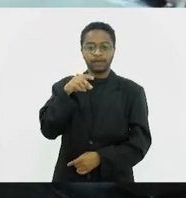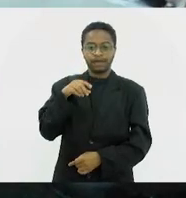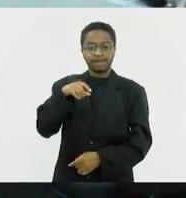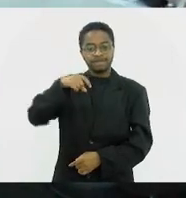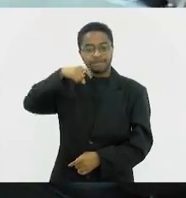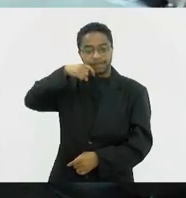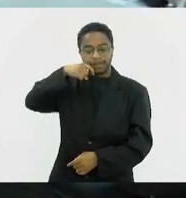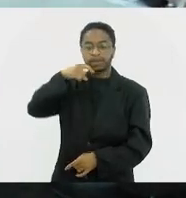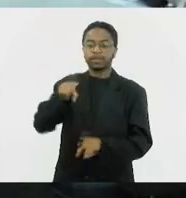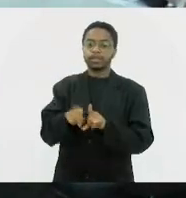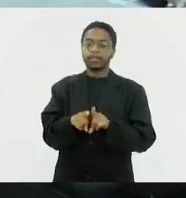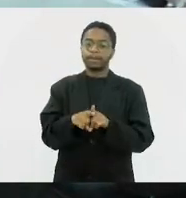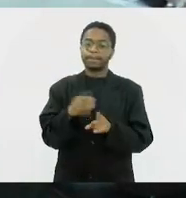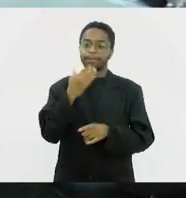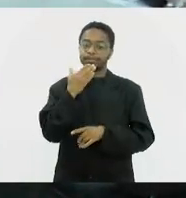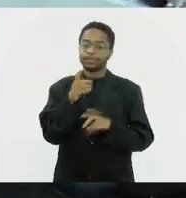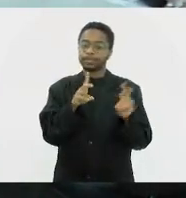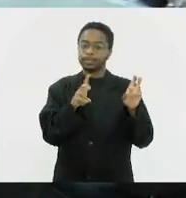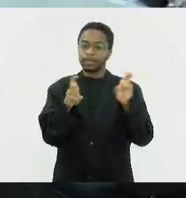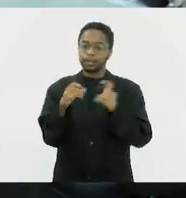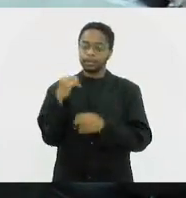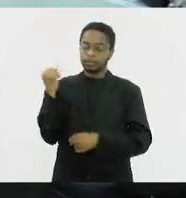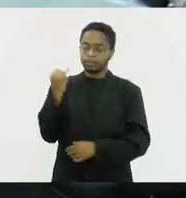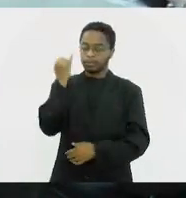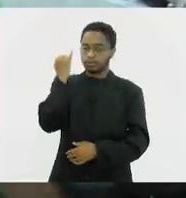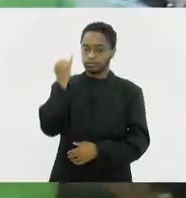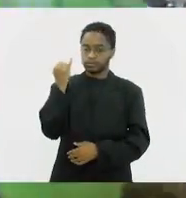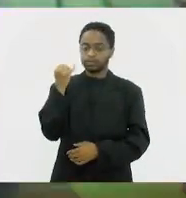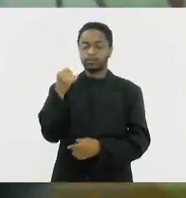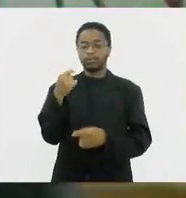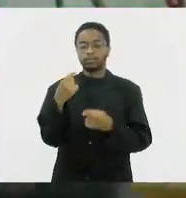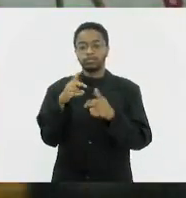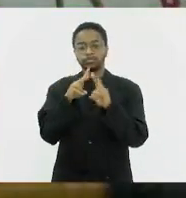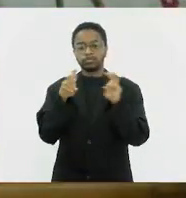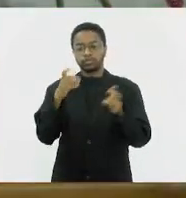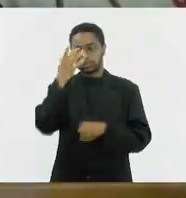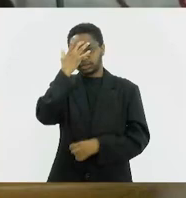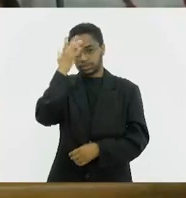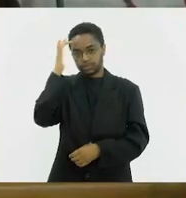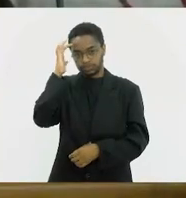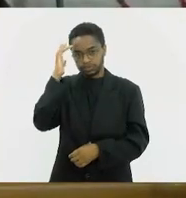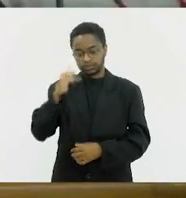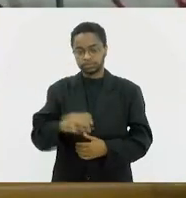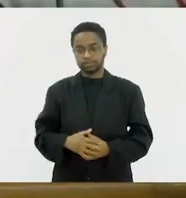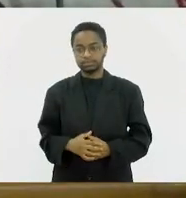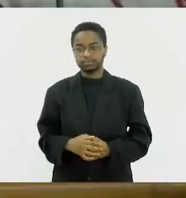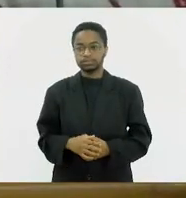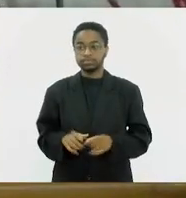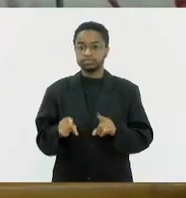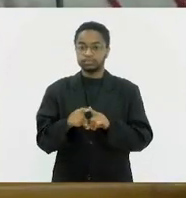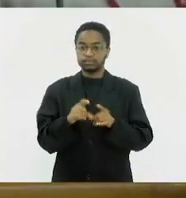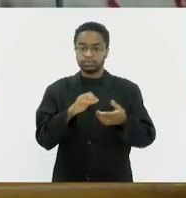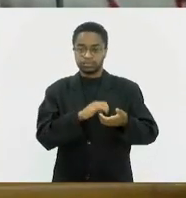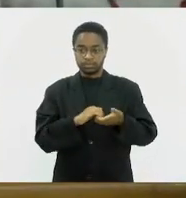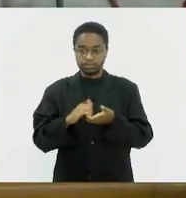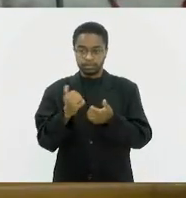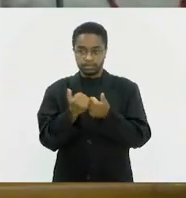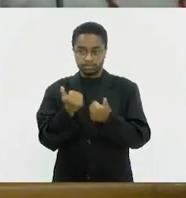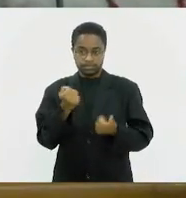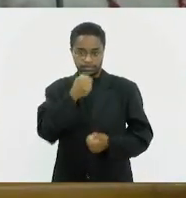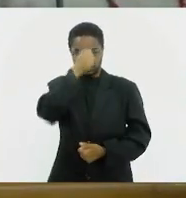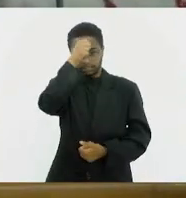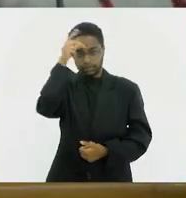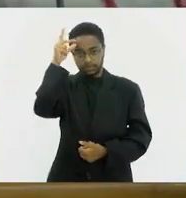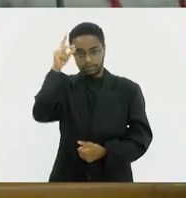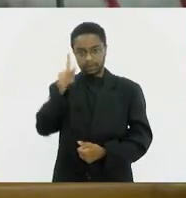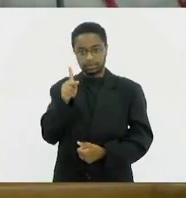audiência pública com um tema tão importante, que é a saúde mental. Queria cumprimentar a nossa vice-prefeita de Pinheiral,